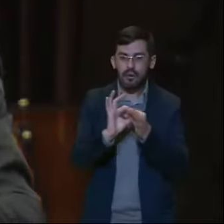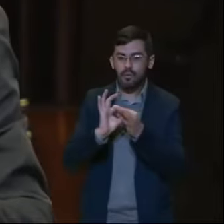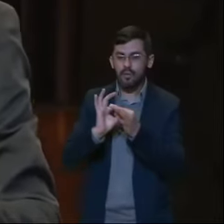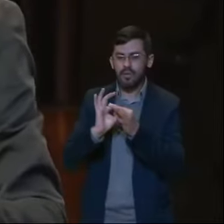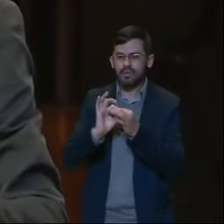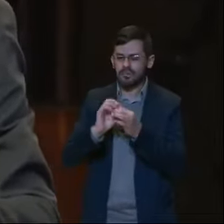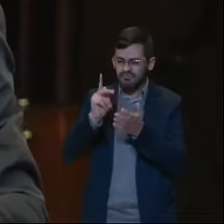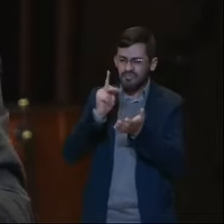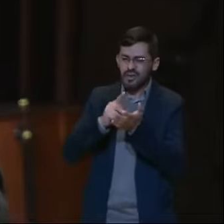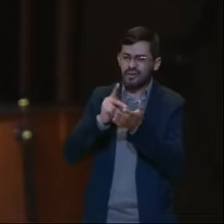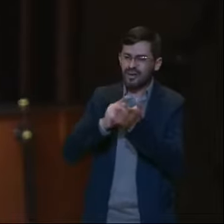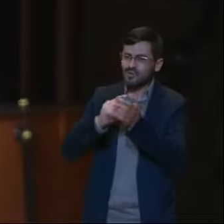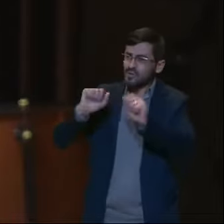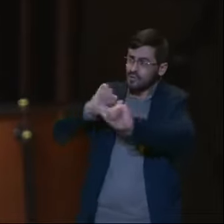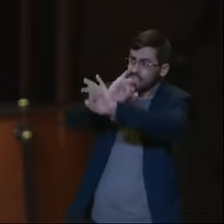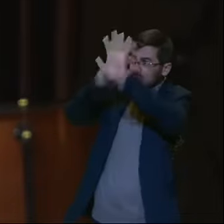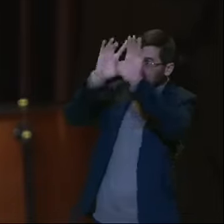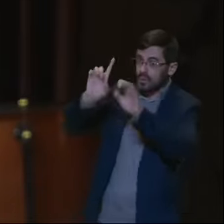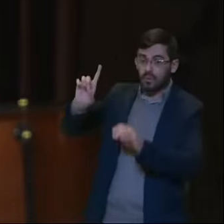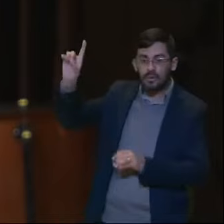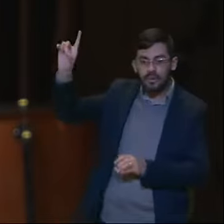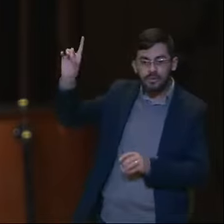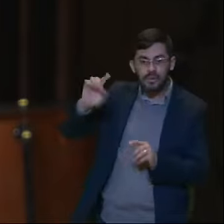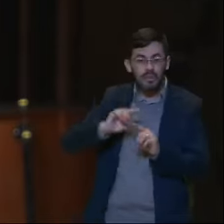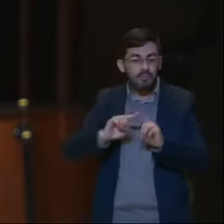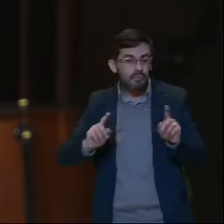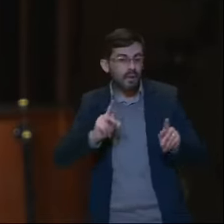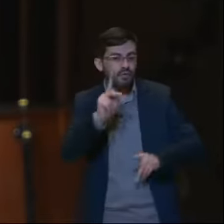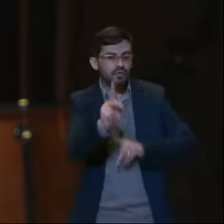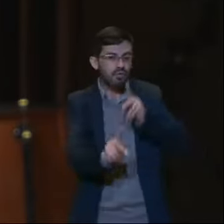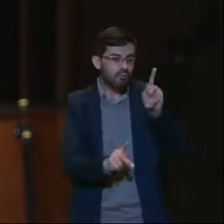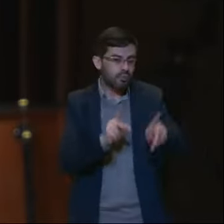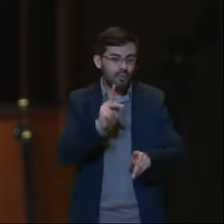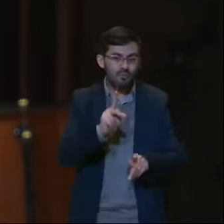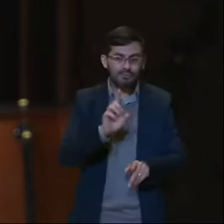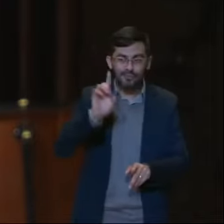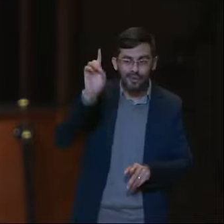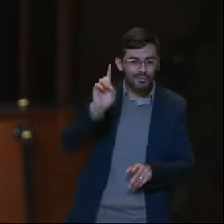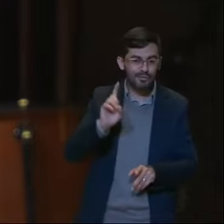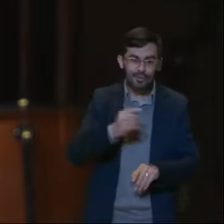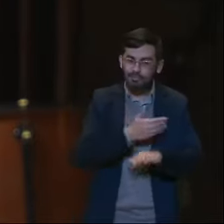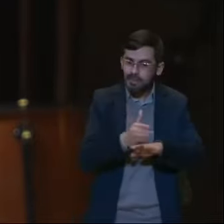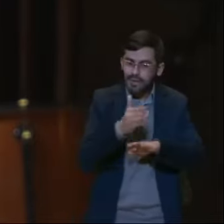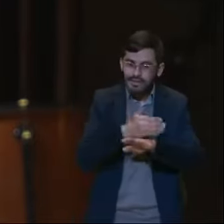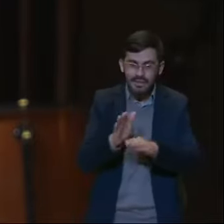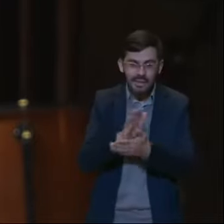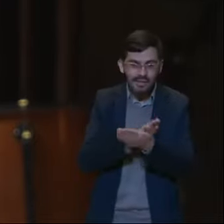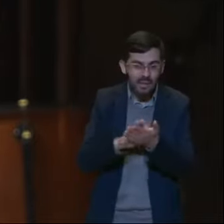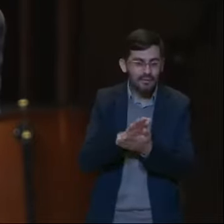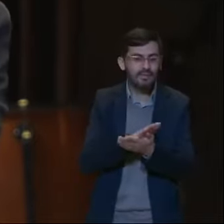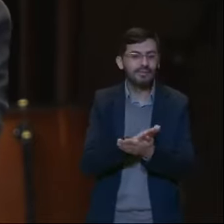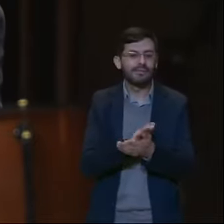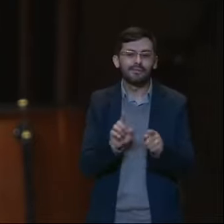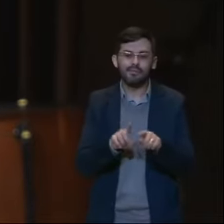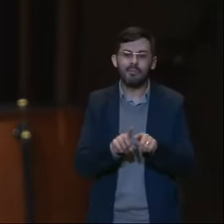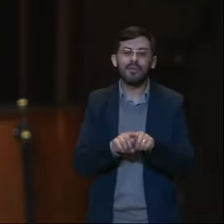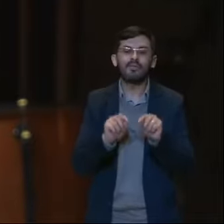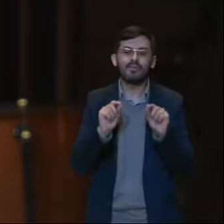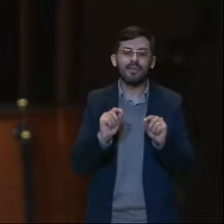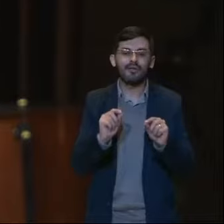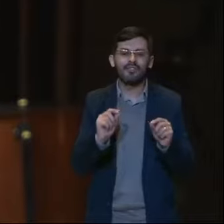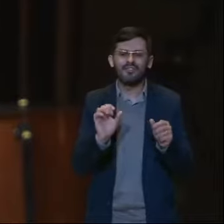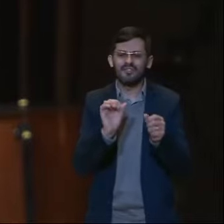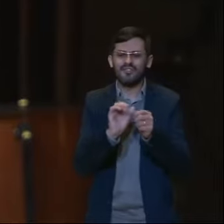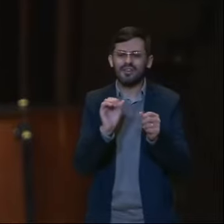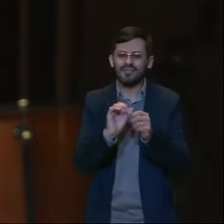glorifica o nome de Deus. Mas quando o povo de Deus não vive esses valores, isso de certa forma também difama o nome de Deus.